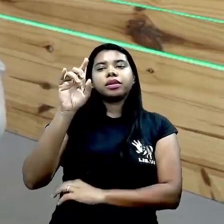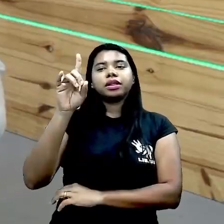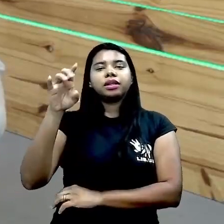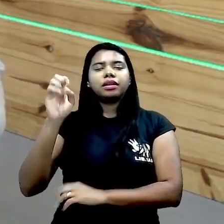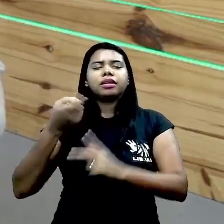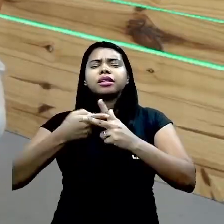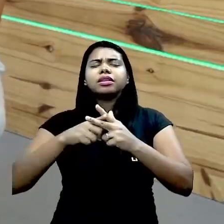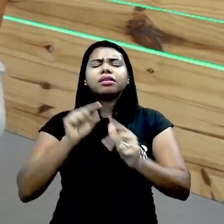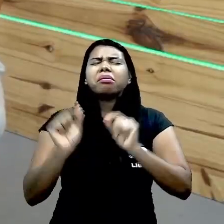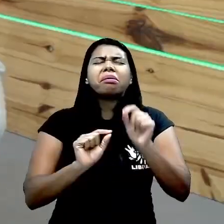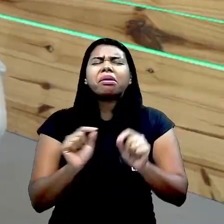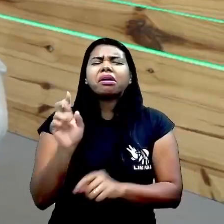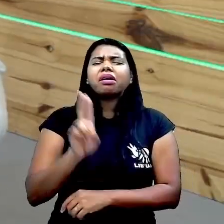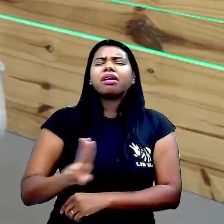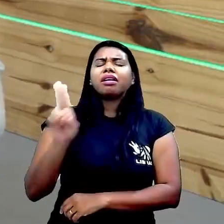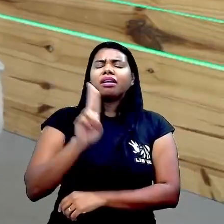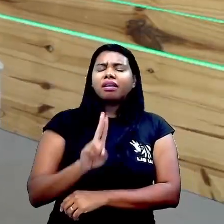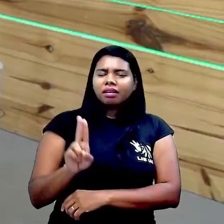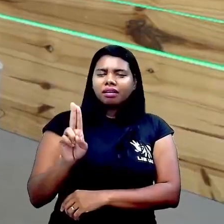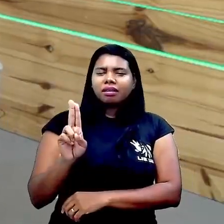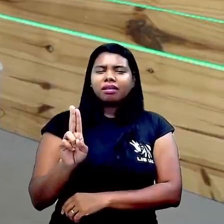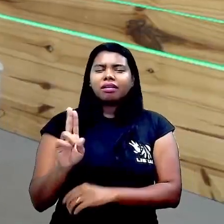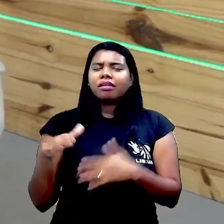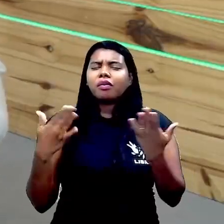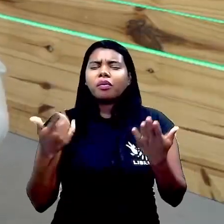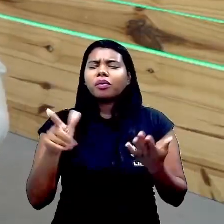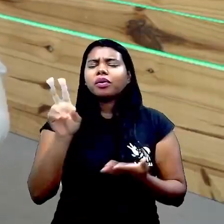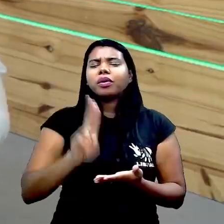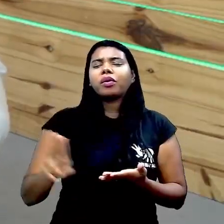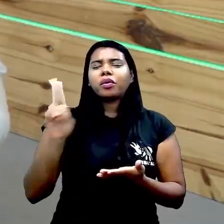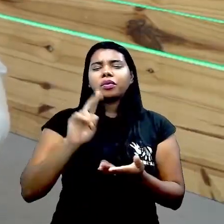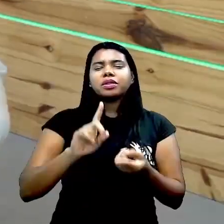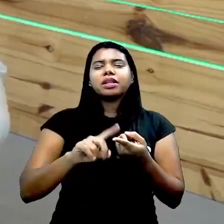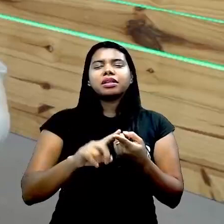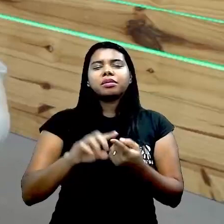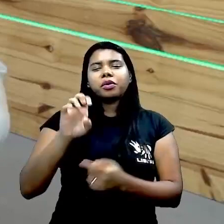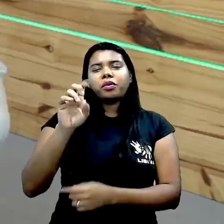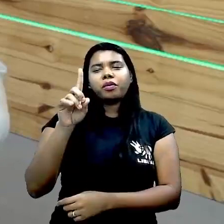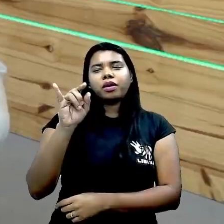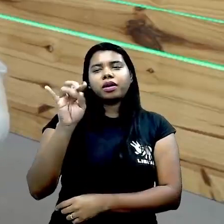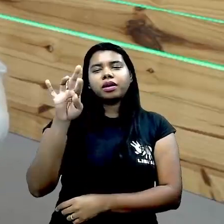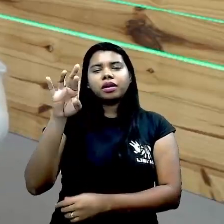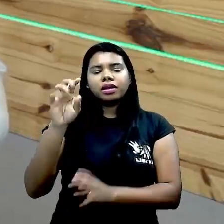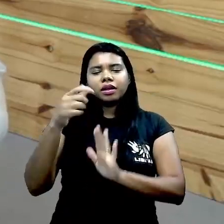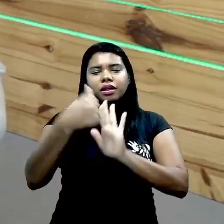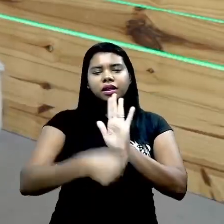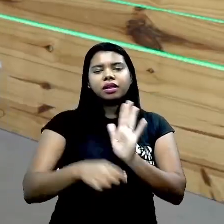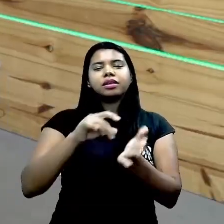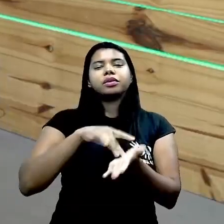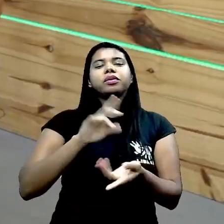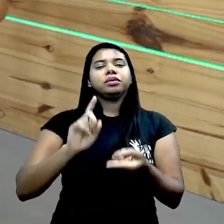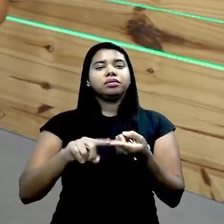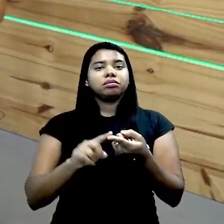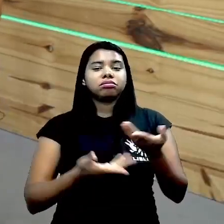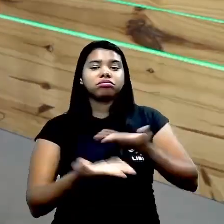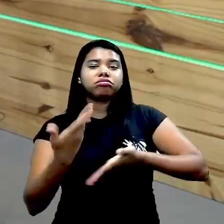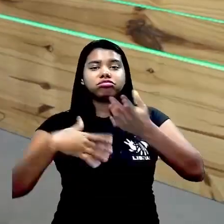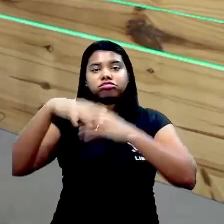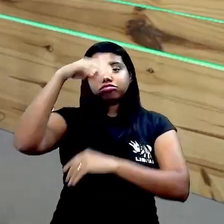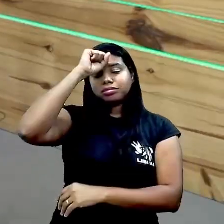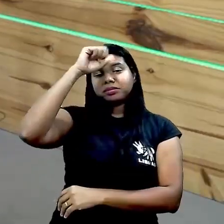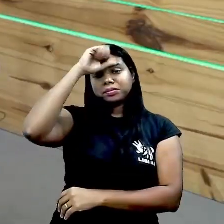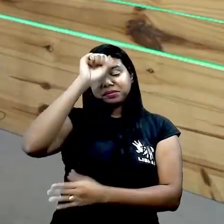é, para que a gente vai utilizar, quando usar o editor, né? Quando usar, porque isso também vai ser algo que a gente vai ter que